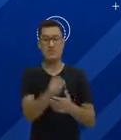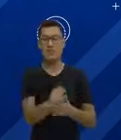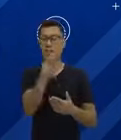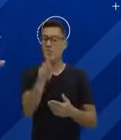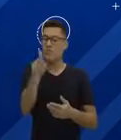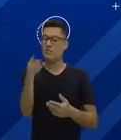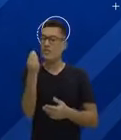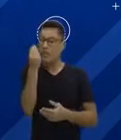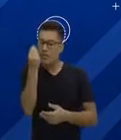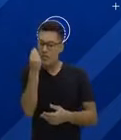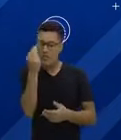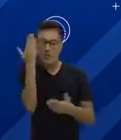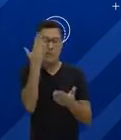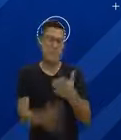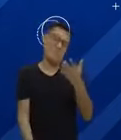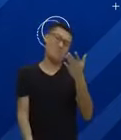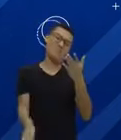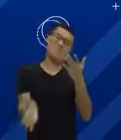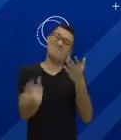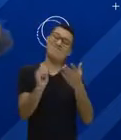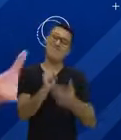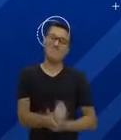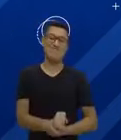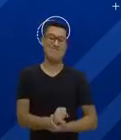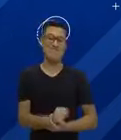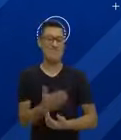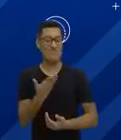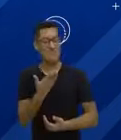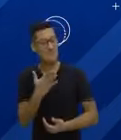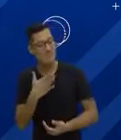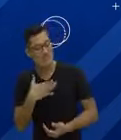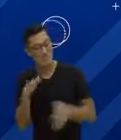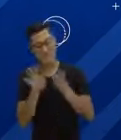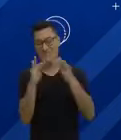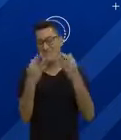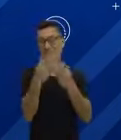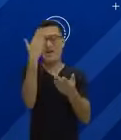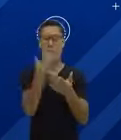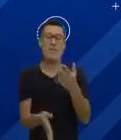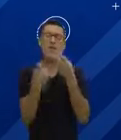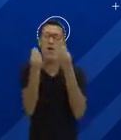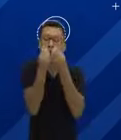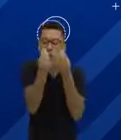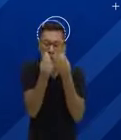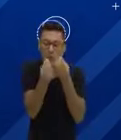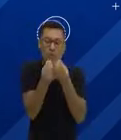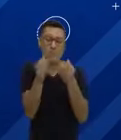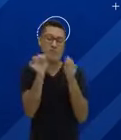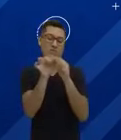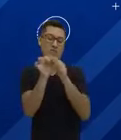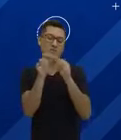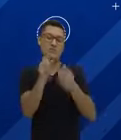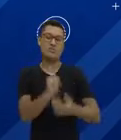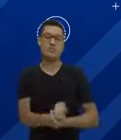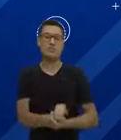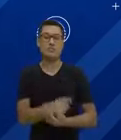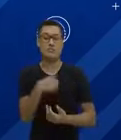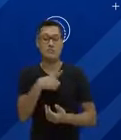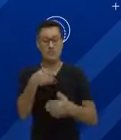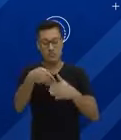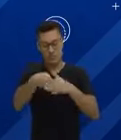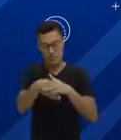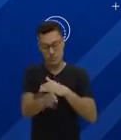atenção, eu perdi a aula, minha tia, minha prima, minha irmã perdeu a aula, como é que eu faço? Como eu falei para os senhores, além de ter acesso às